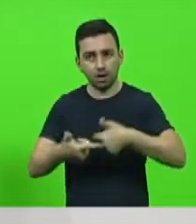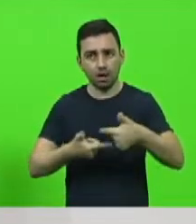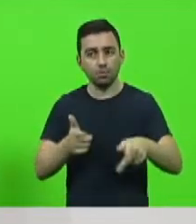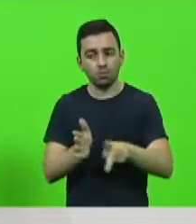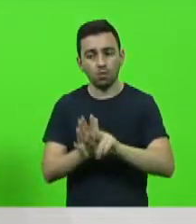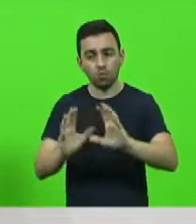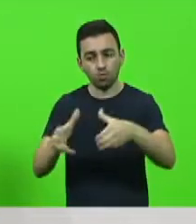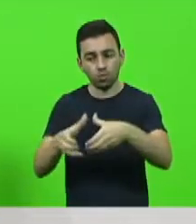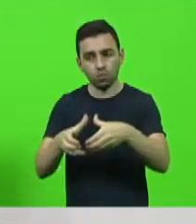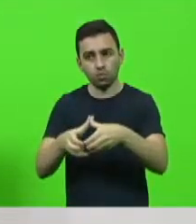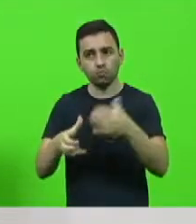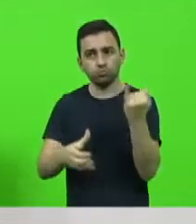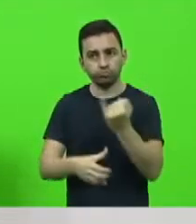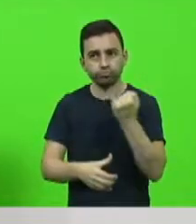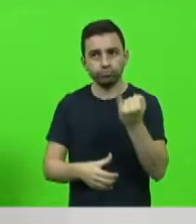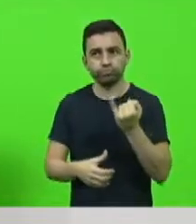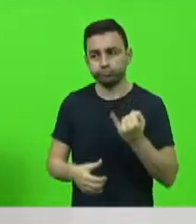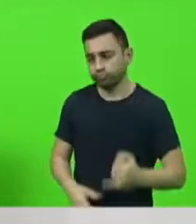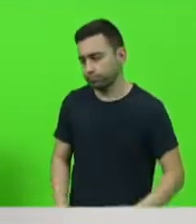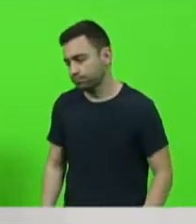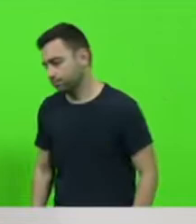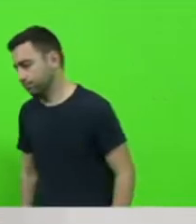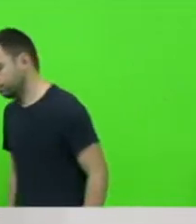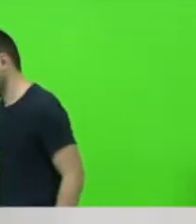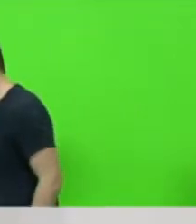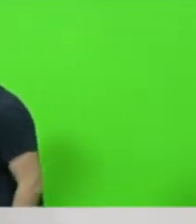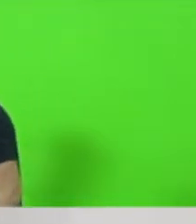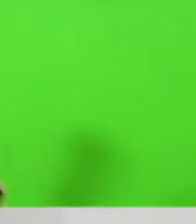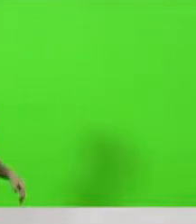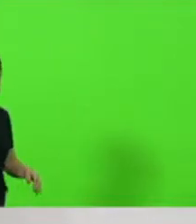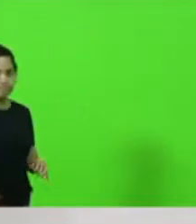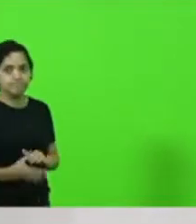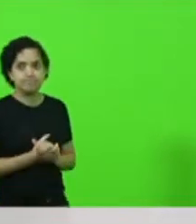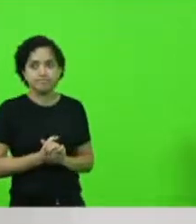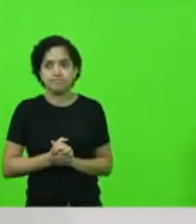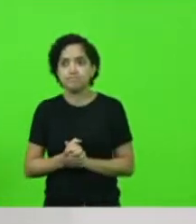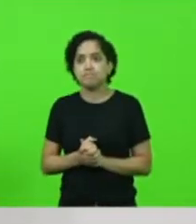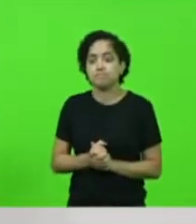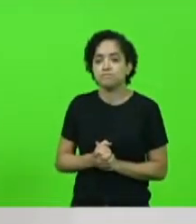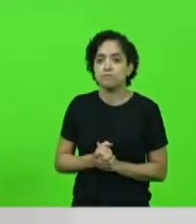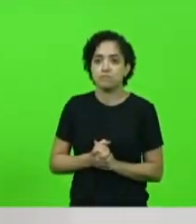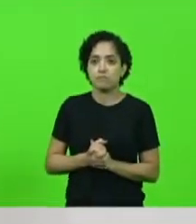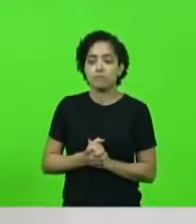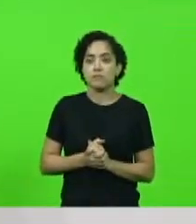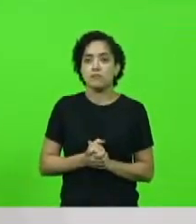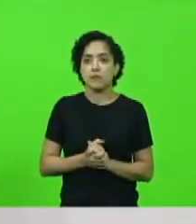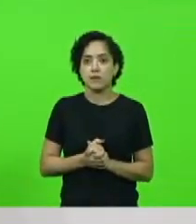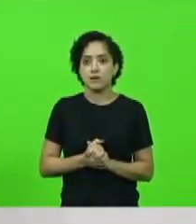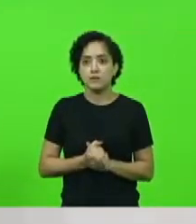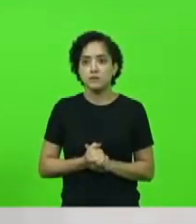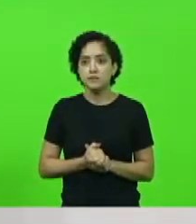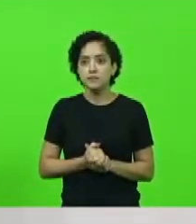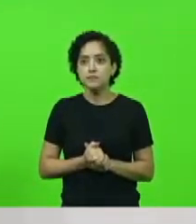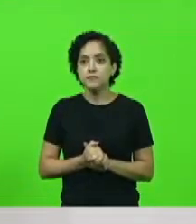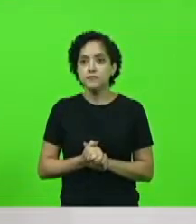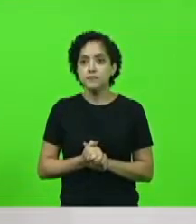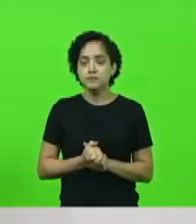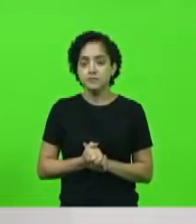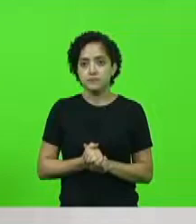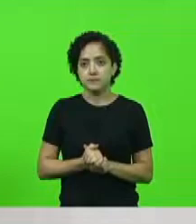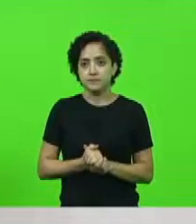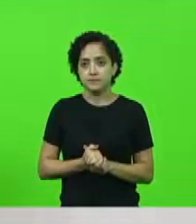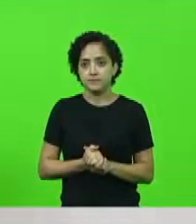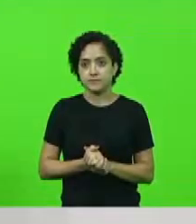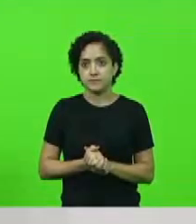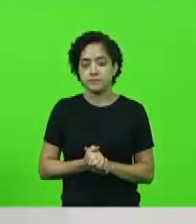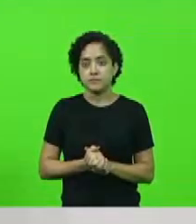tão importante, o trabalho dos sindicatos comerciários e da Federação da FESESC. Vou lhe dar mais 2 minutos, deputado. Obrigado, senhor